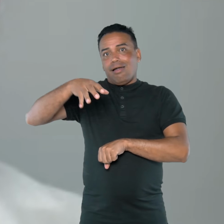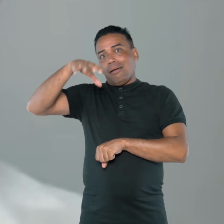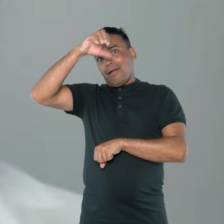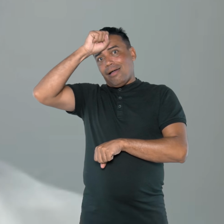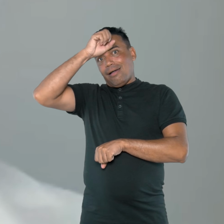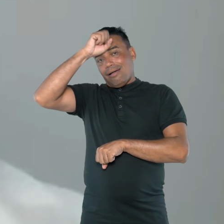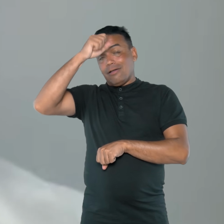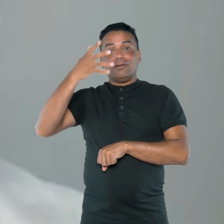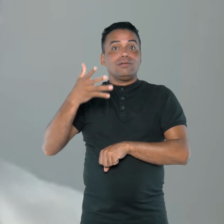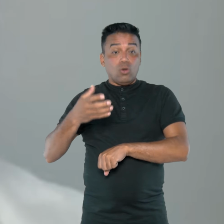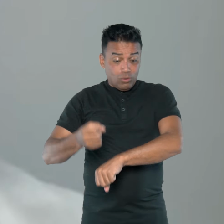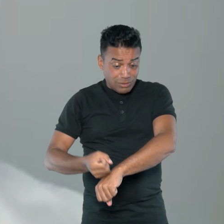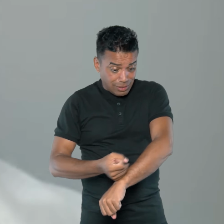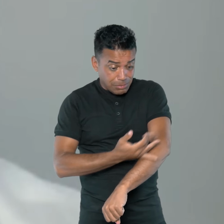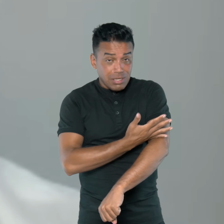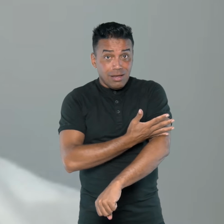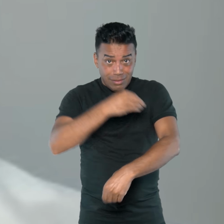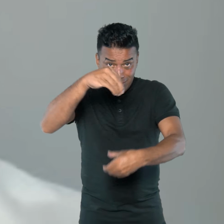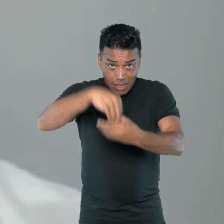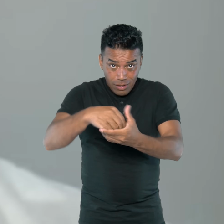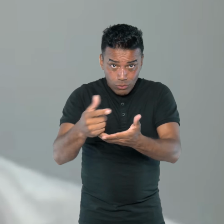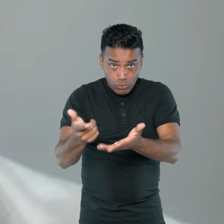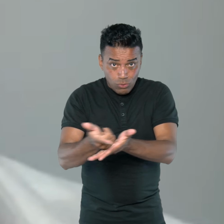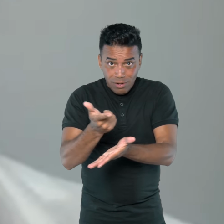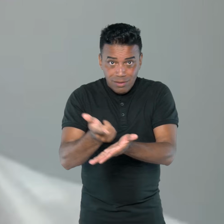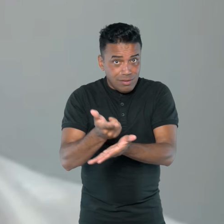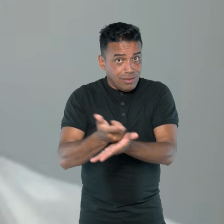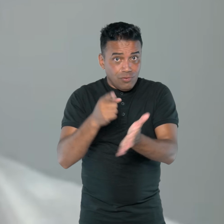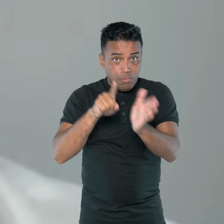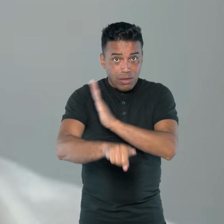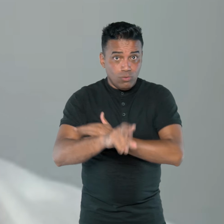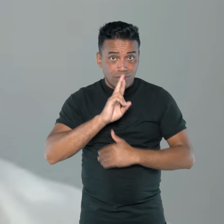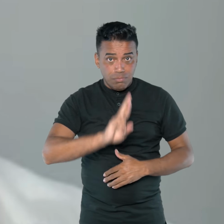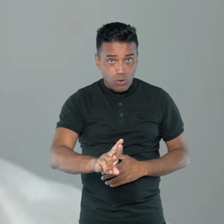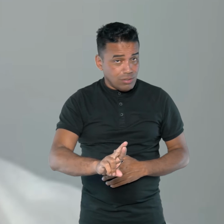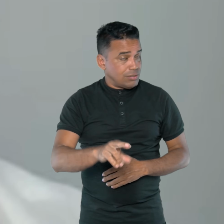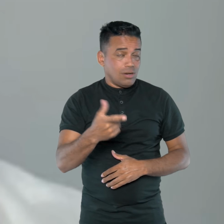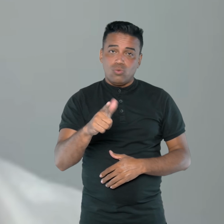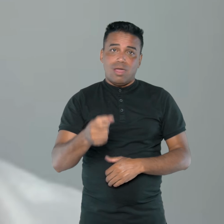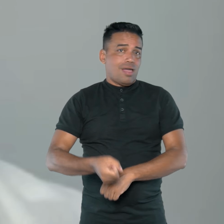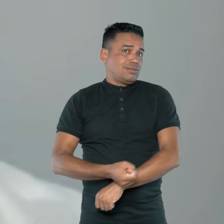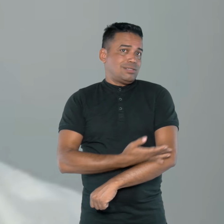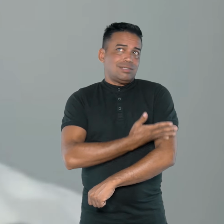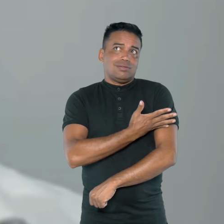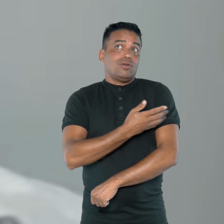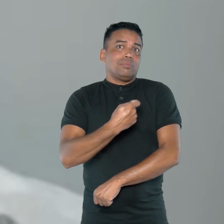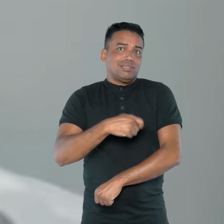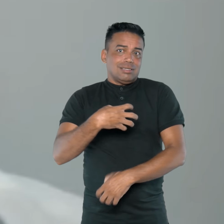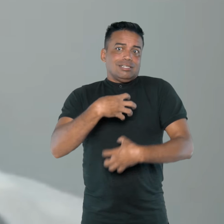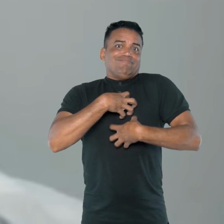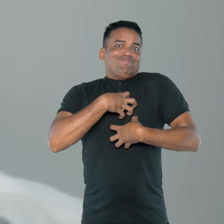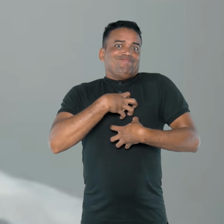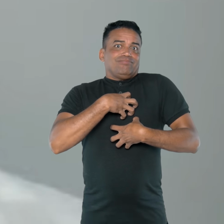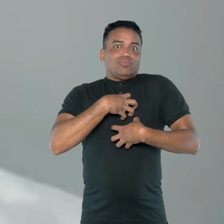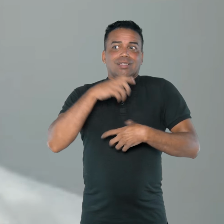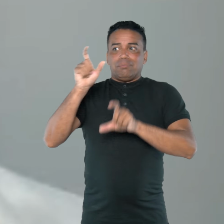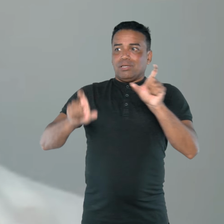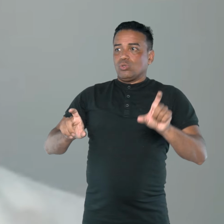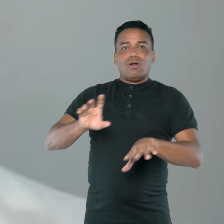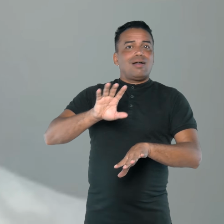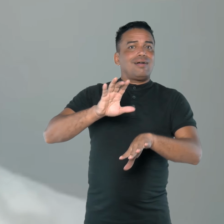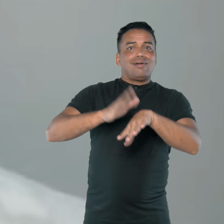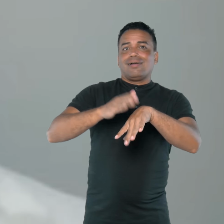numa cartilha, né, não está num livro de perguntas e respostas, né, é único, passa de pessoa por pessoa,